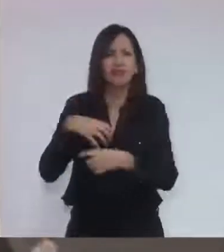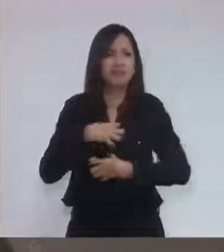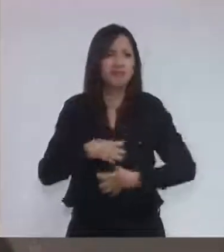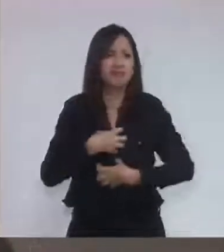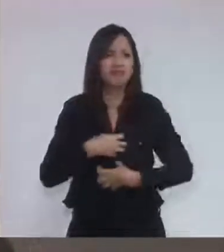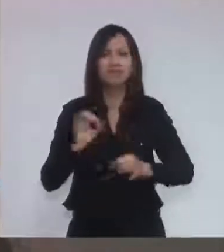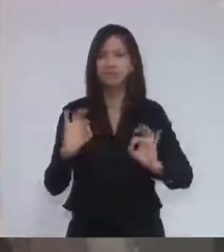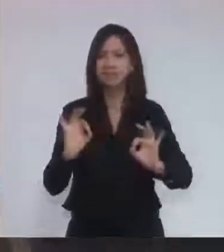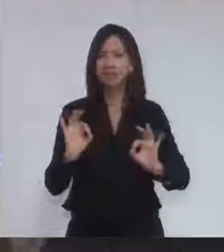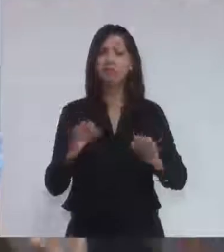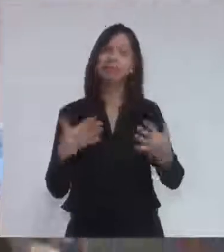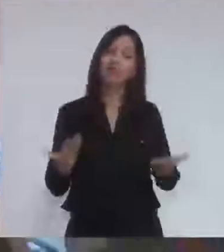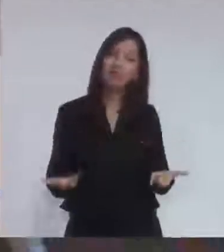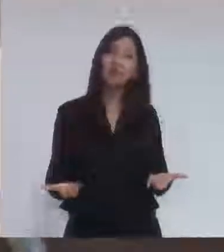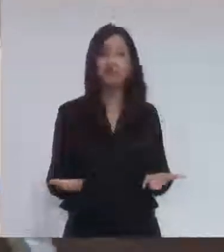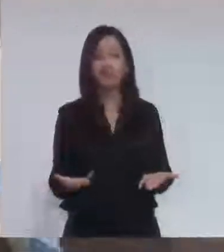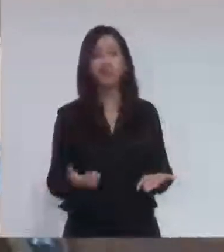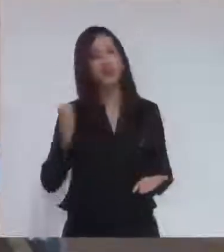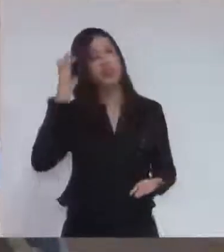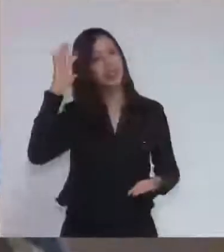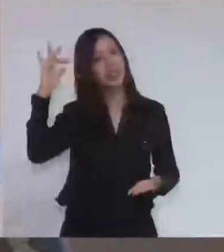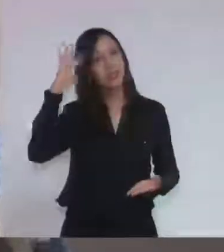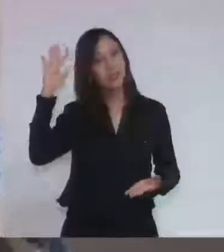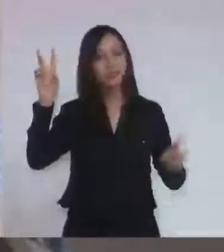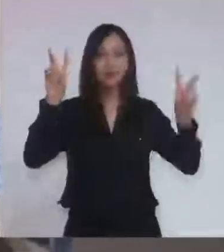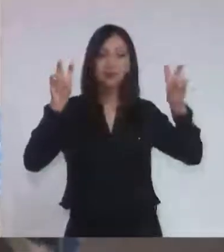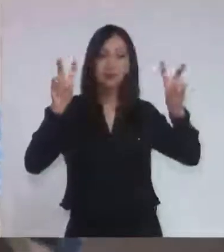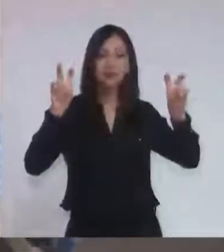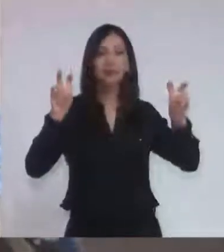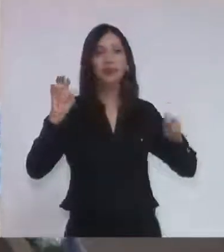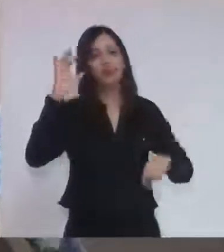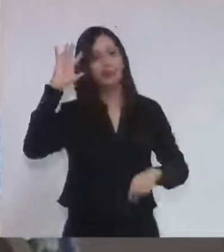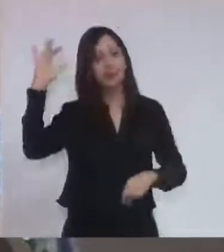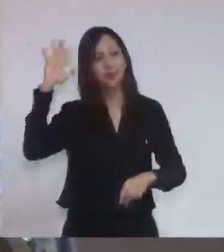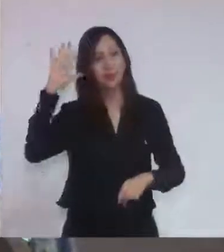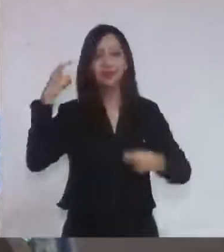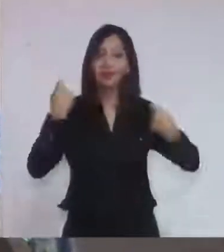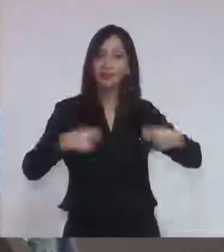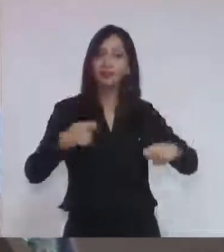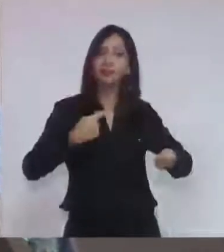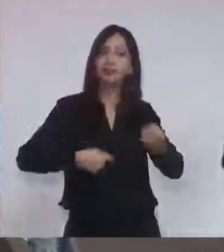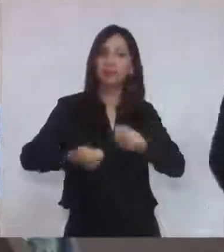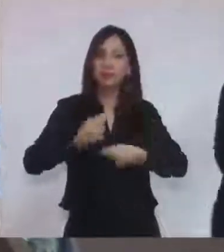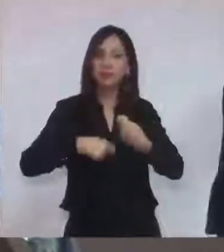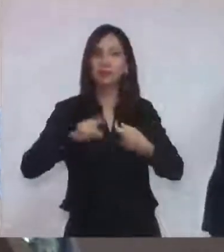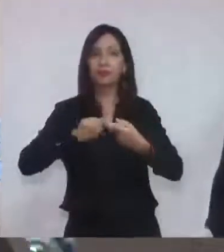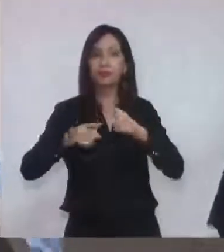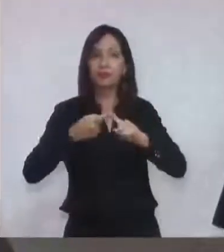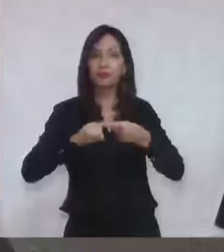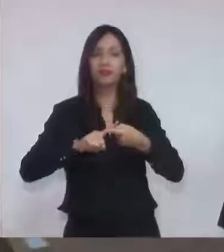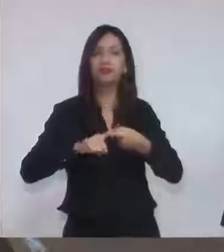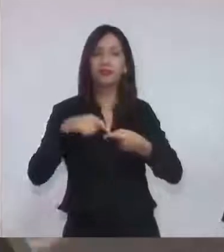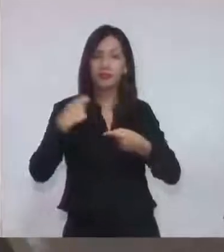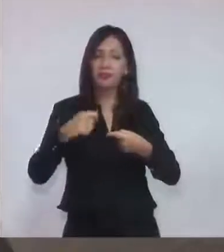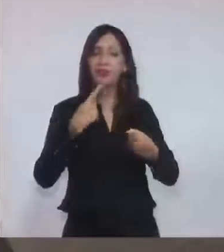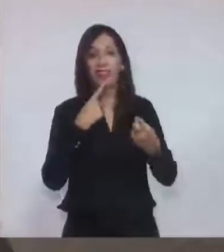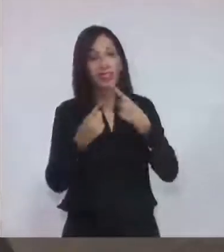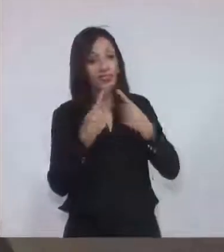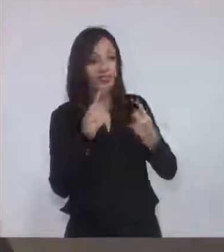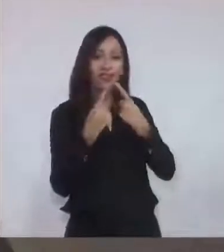né? Então eu estou falando bem teórico aqui, porque a questão é teórica, não é? Precisa negociar, e a negociação é com